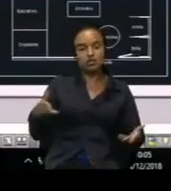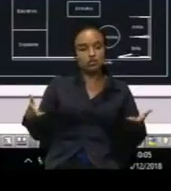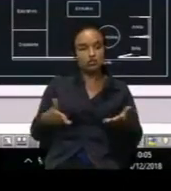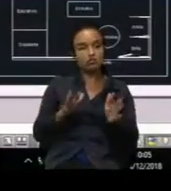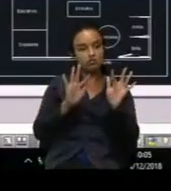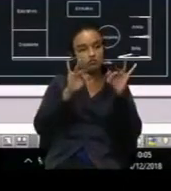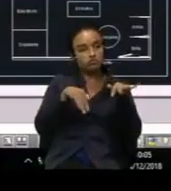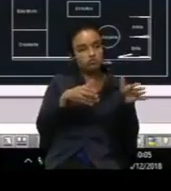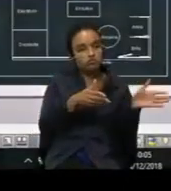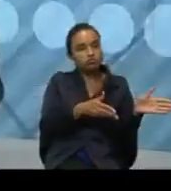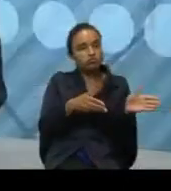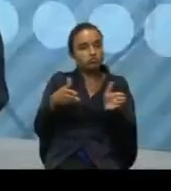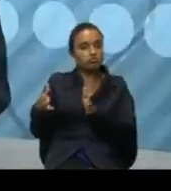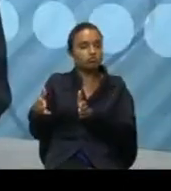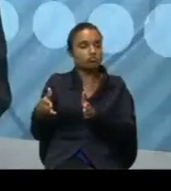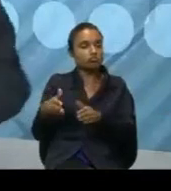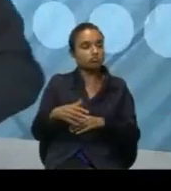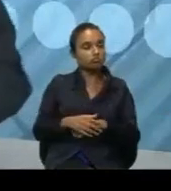essa